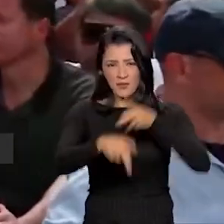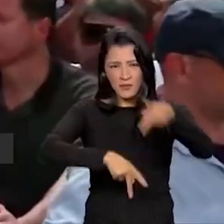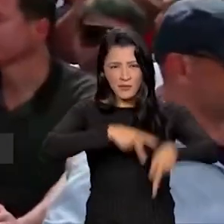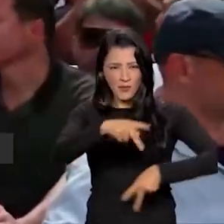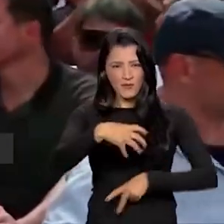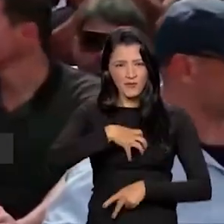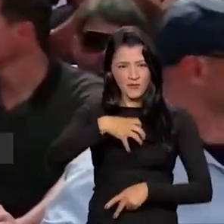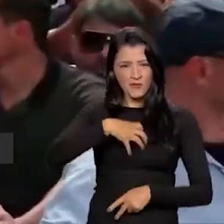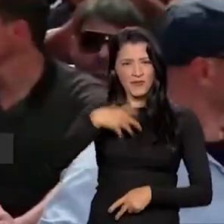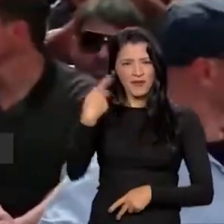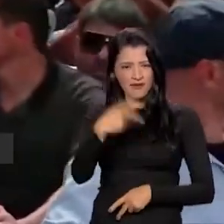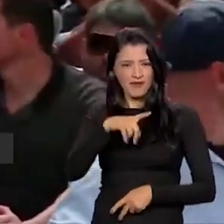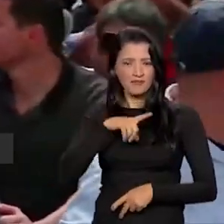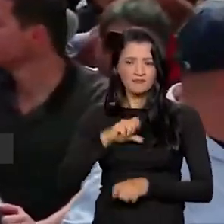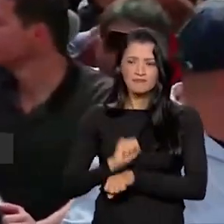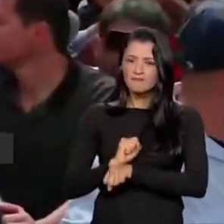baiano